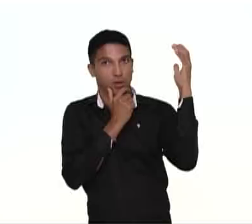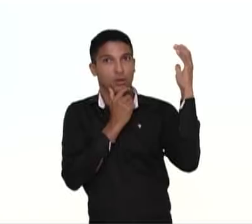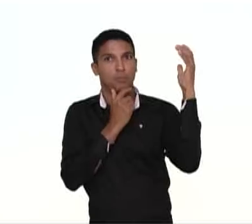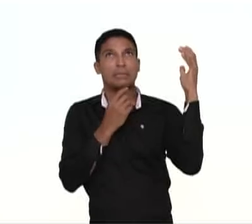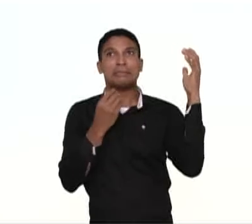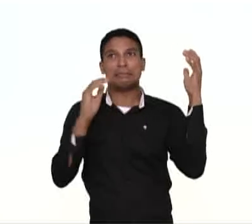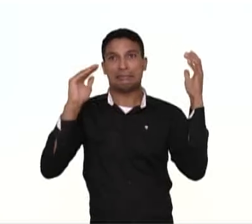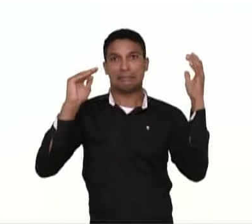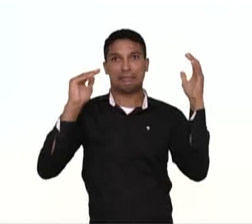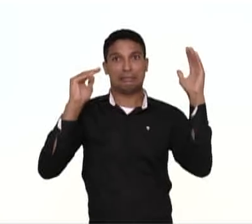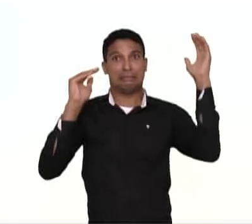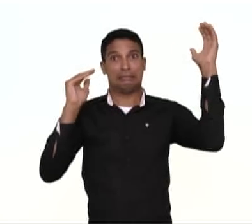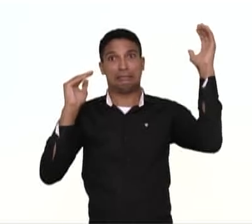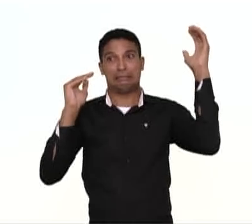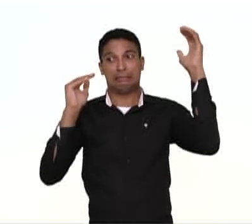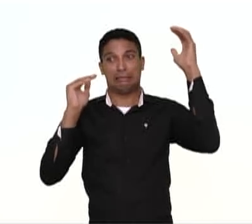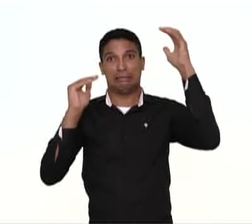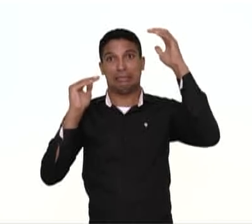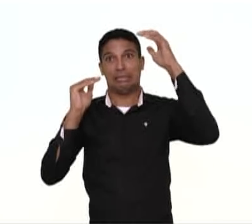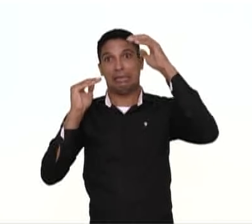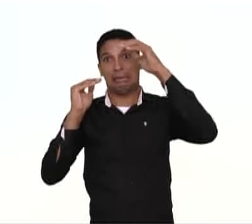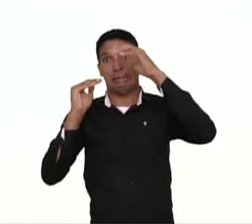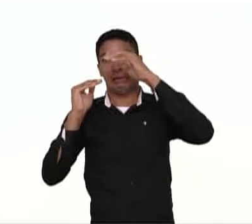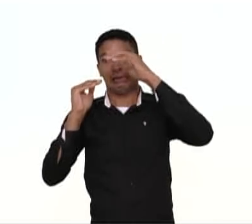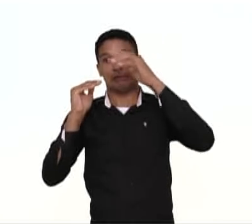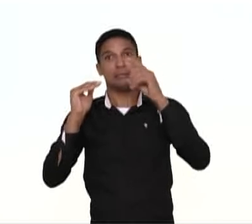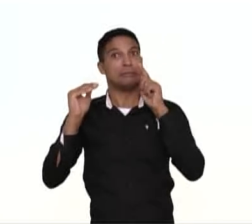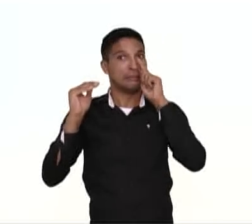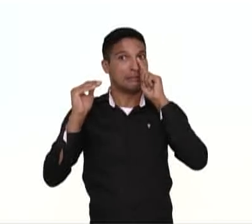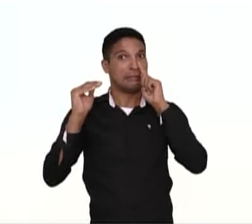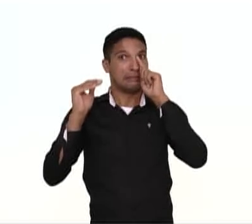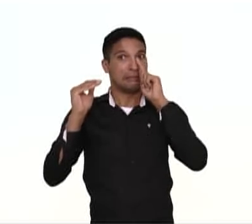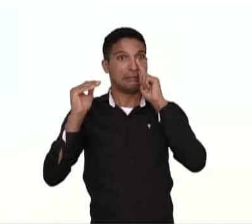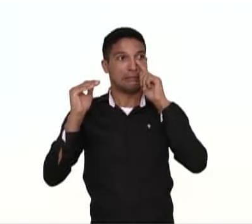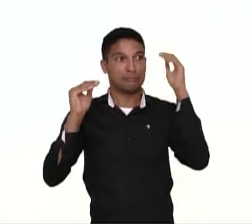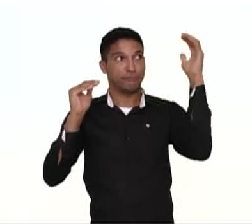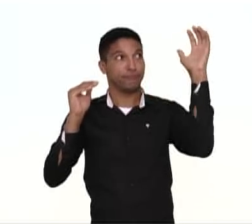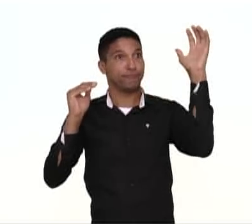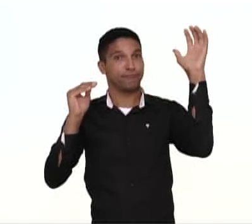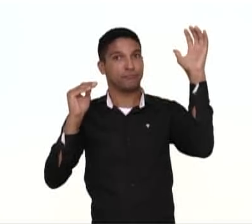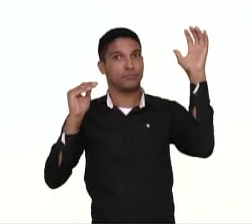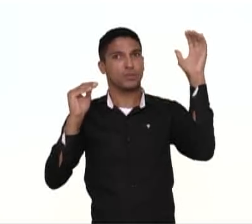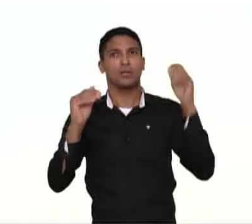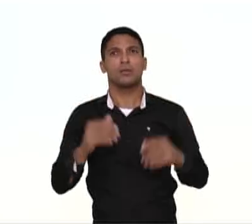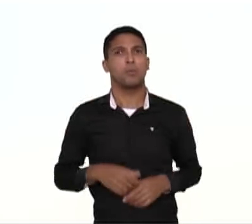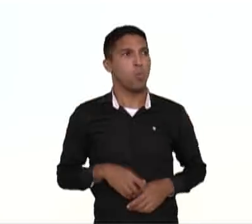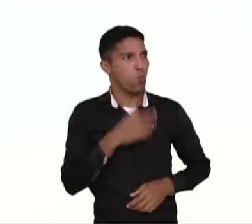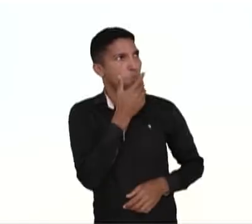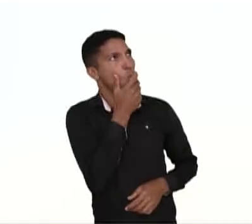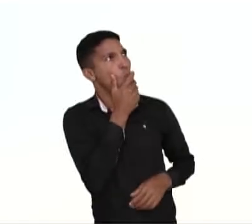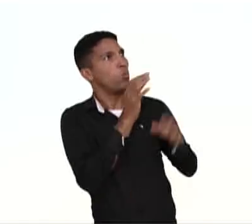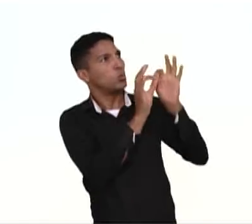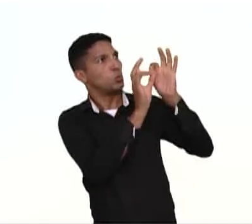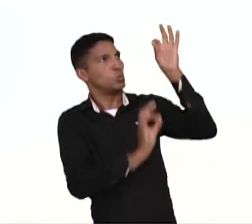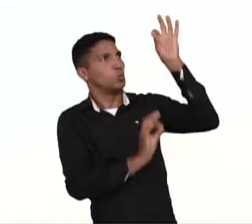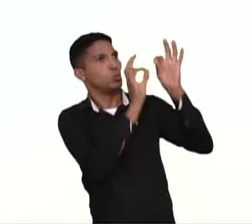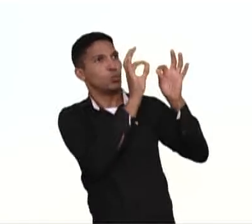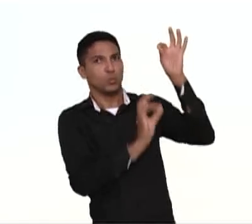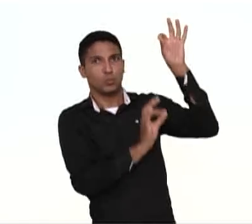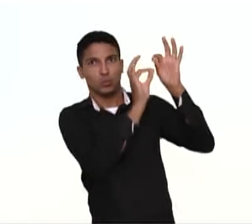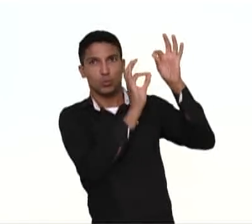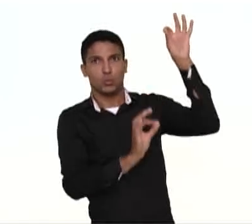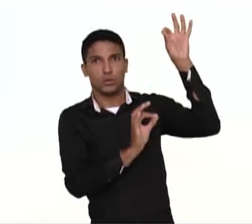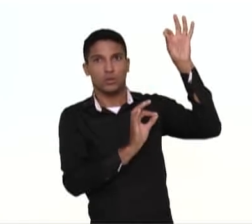de atingir alguma casa próxima. Nesse instante, a sombra projetada pela árvore era de